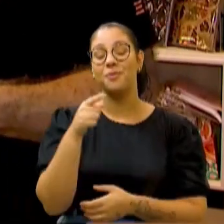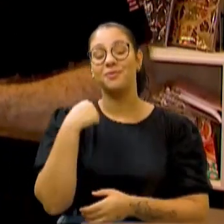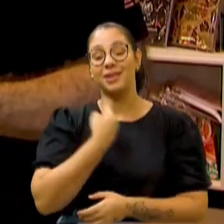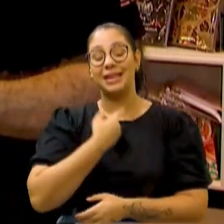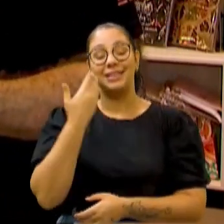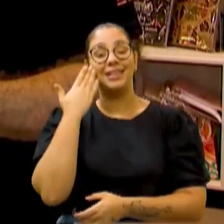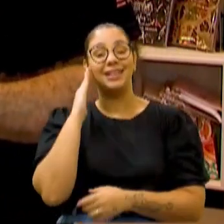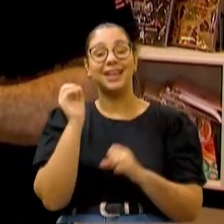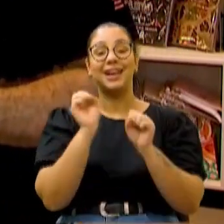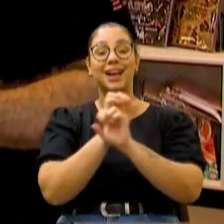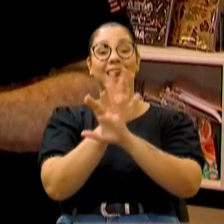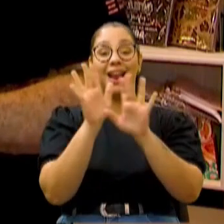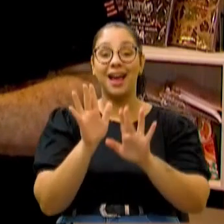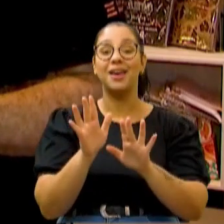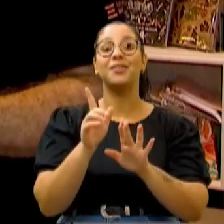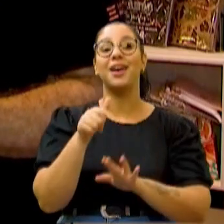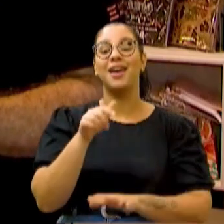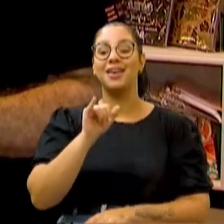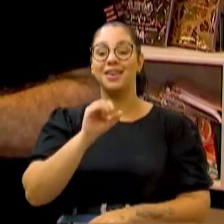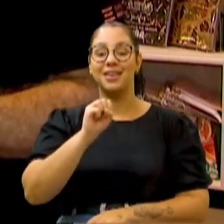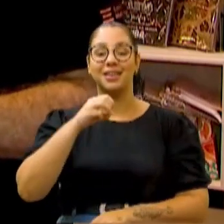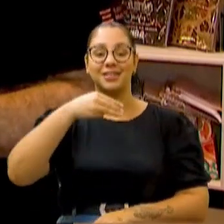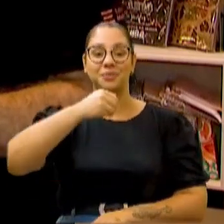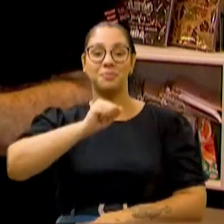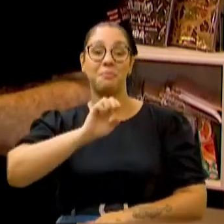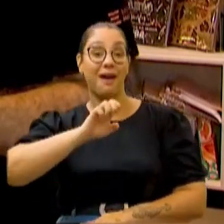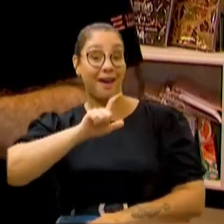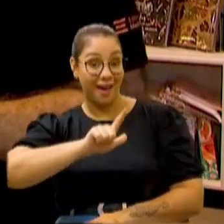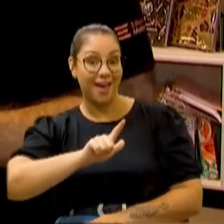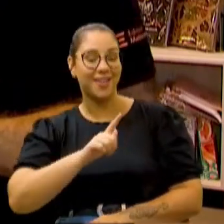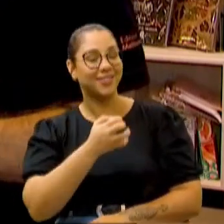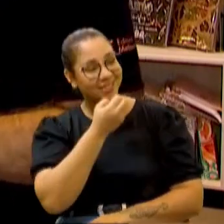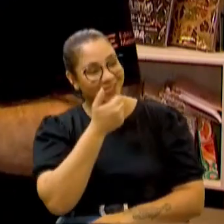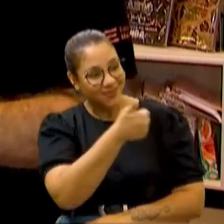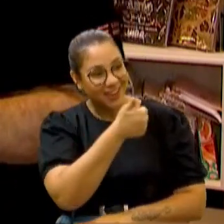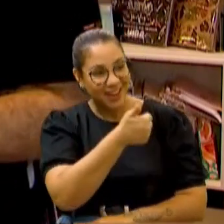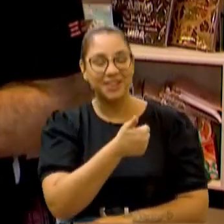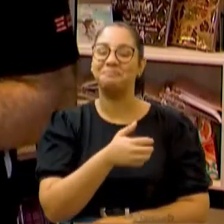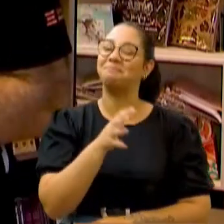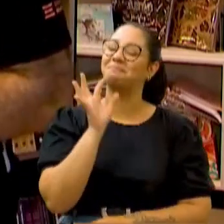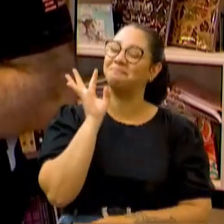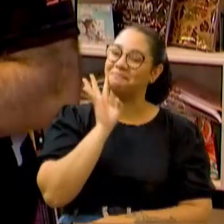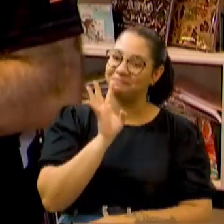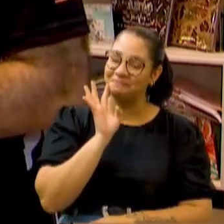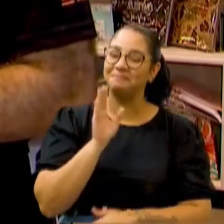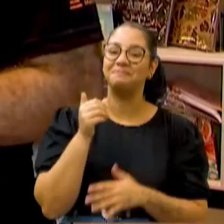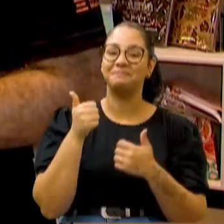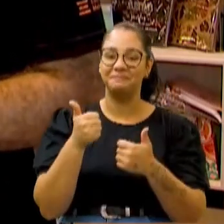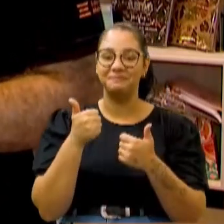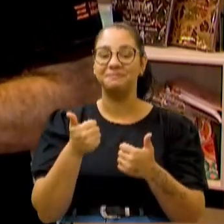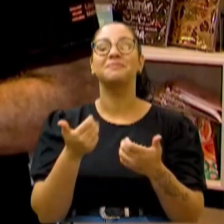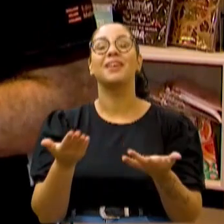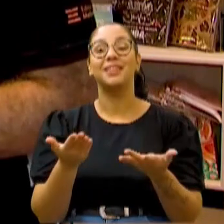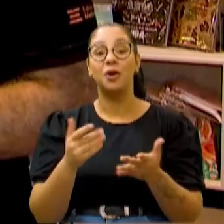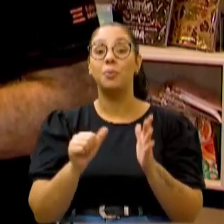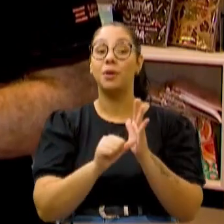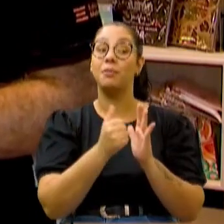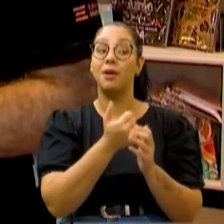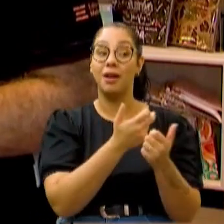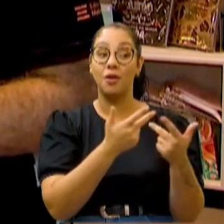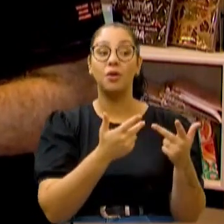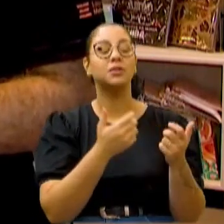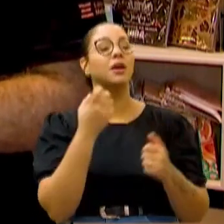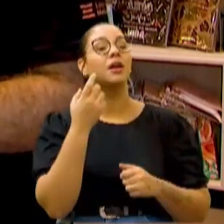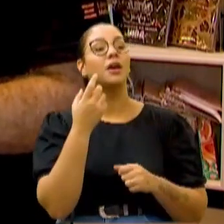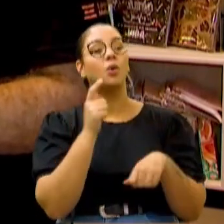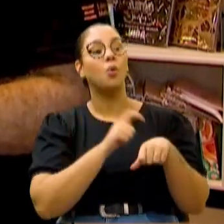mais sobre essa profissão, tô aqui com o Ismael. Tudo bom, Ismael? Tudo bem, tudo jóia, André. Beleza. Bom,